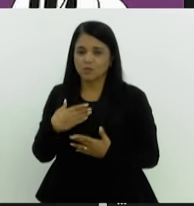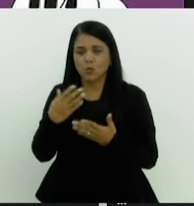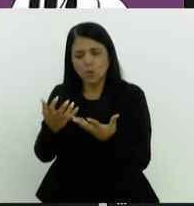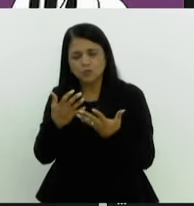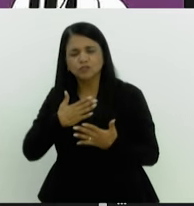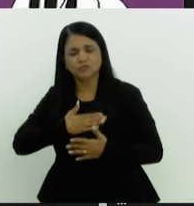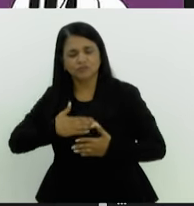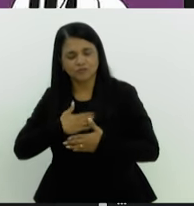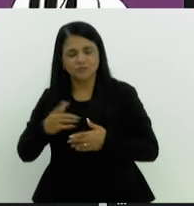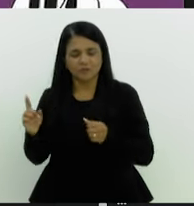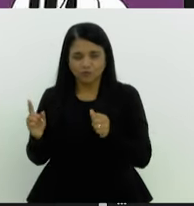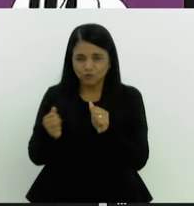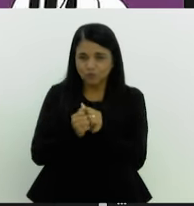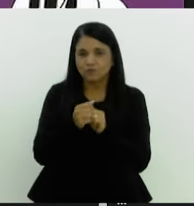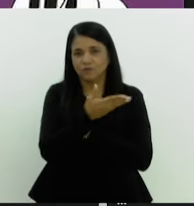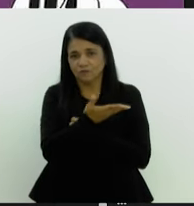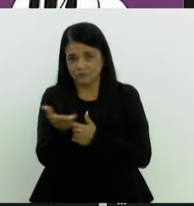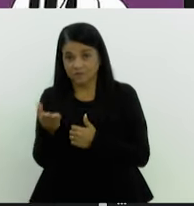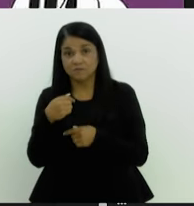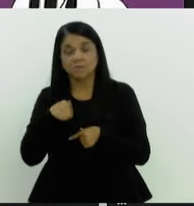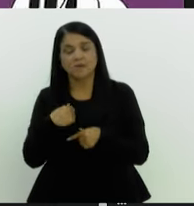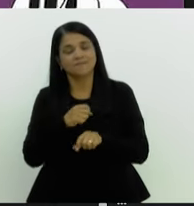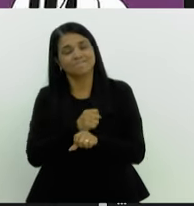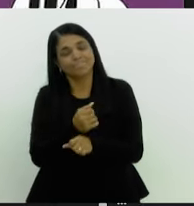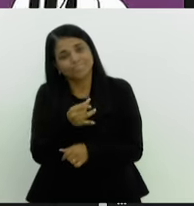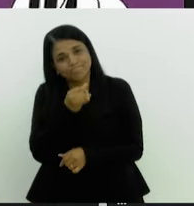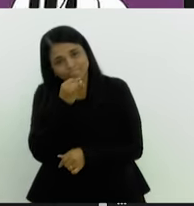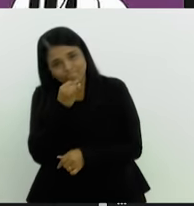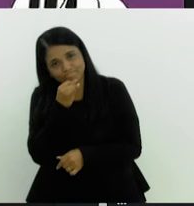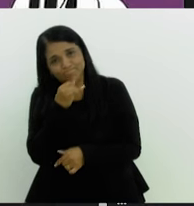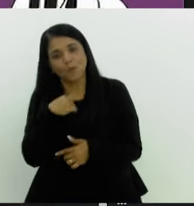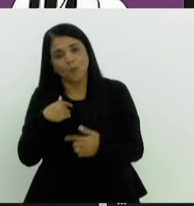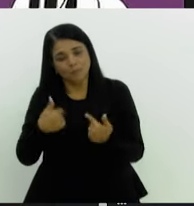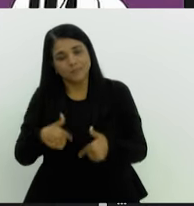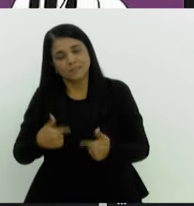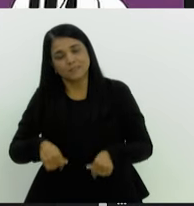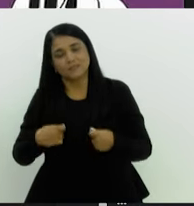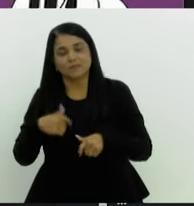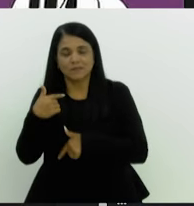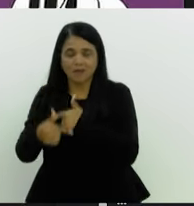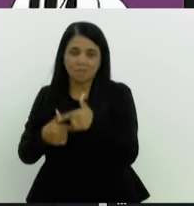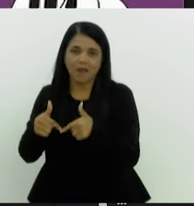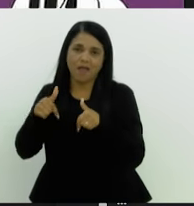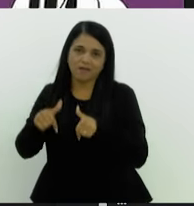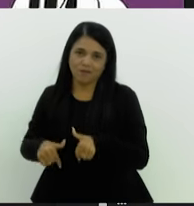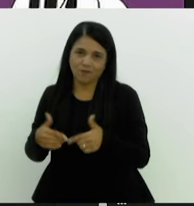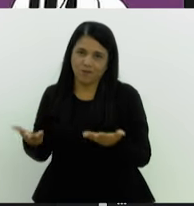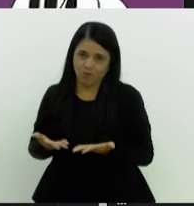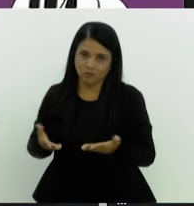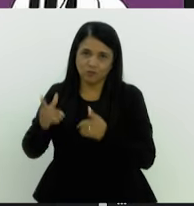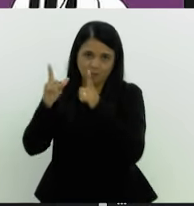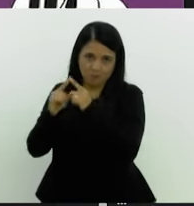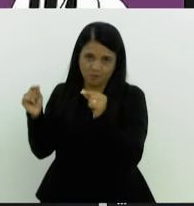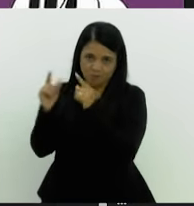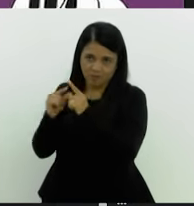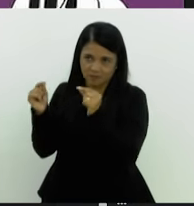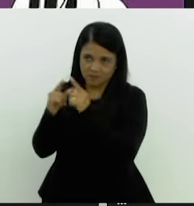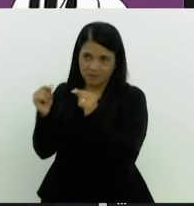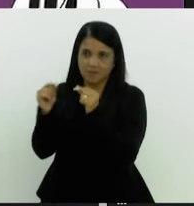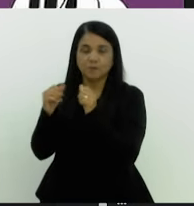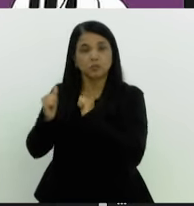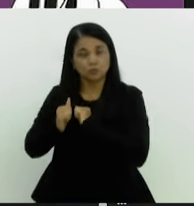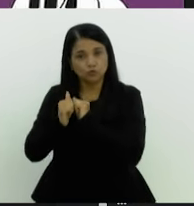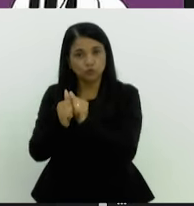com todas e todos vocês mas infelizmente eh dever do Ofício hoje me chamou aqui para estar aqui em Brasília mas estamos